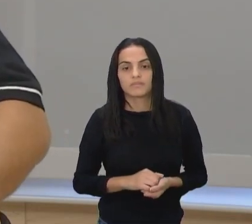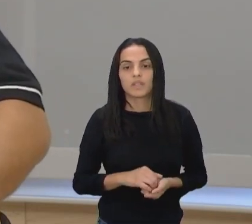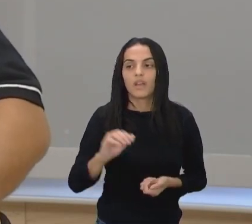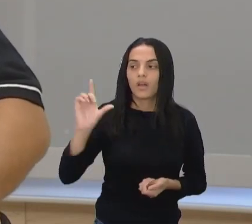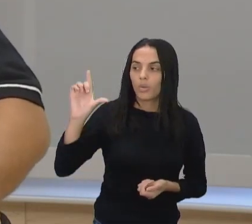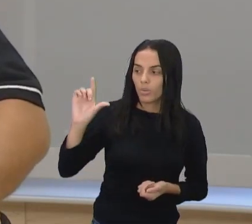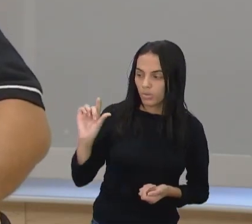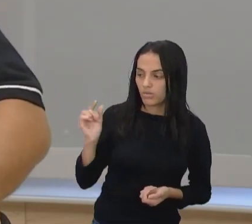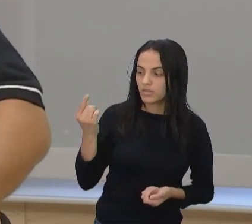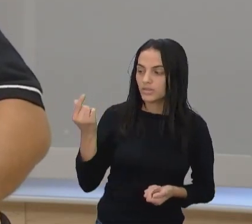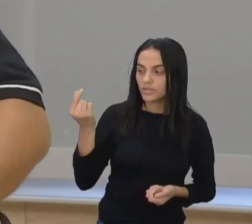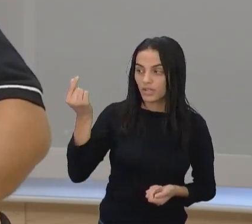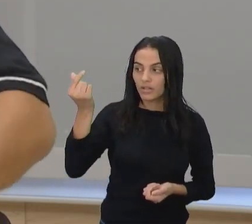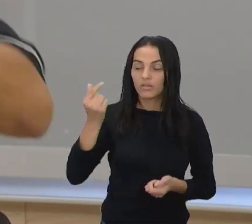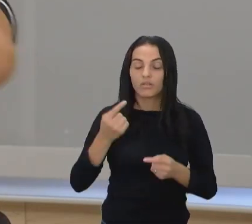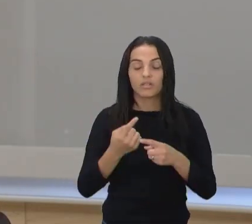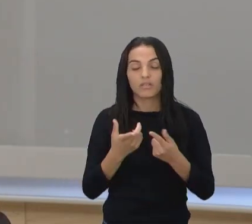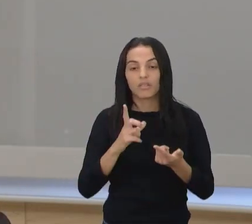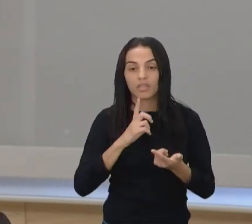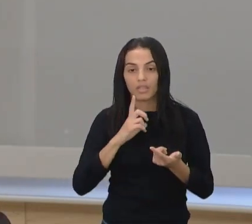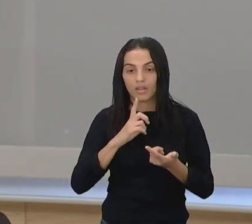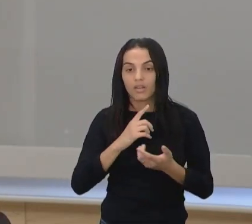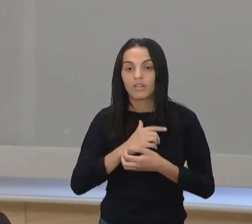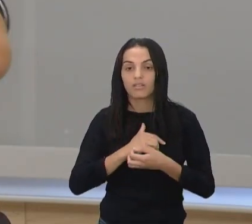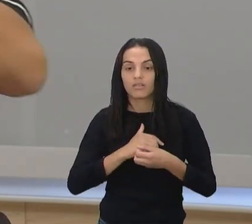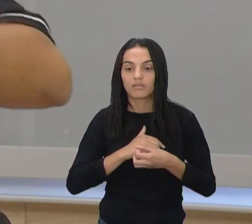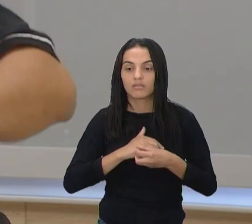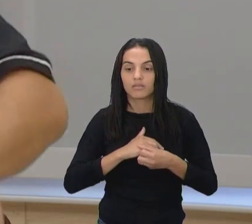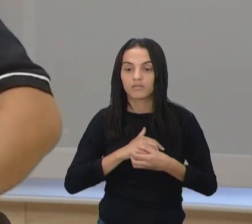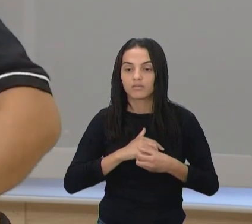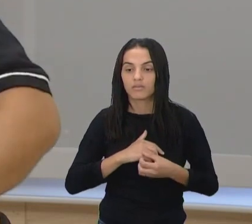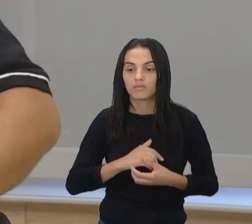custo, então ele tinha essa